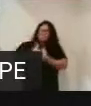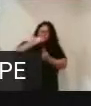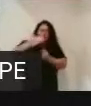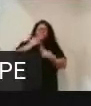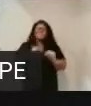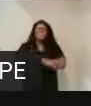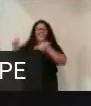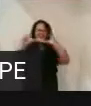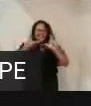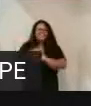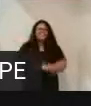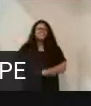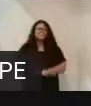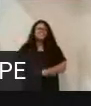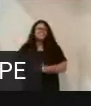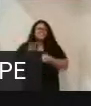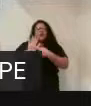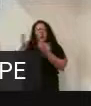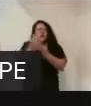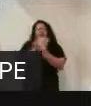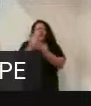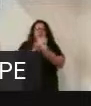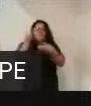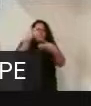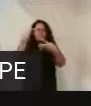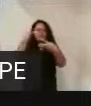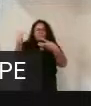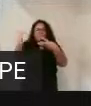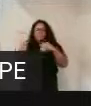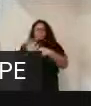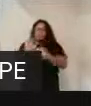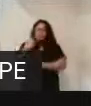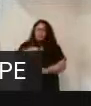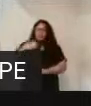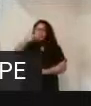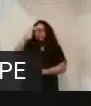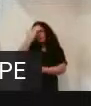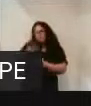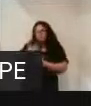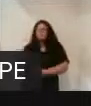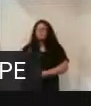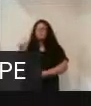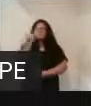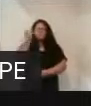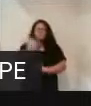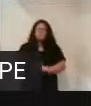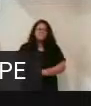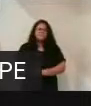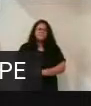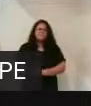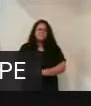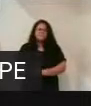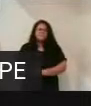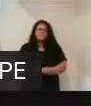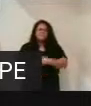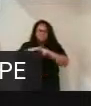apresentação e vou trazer alguns pontos que eu entendo importante no processo que está sendo construído de logística